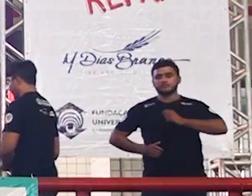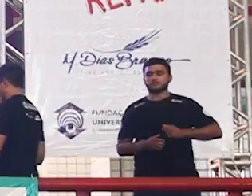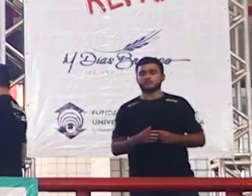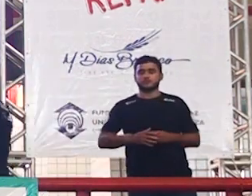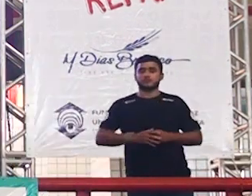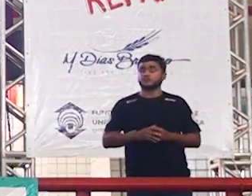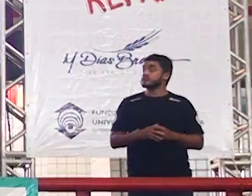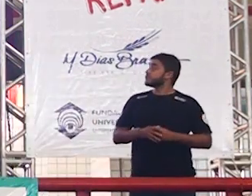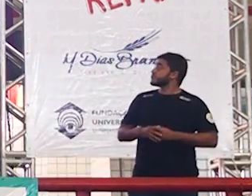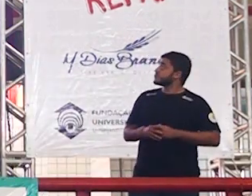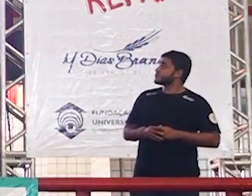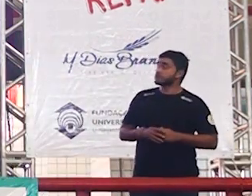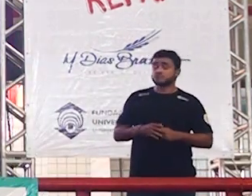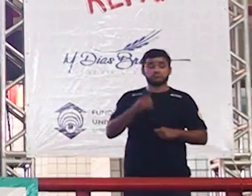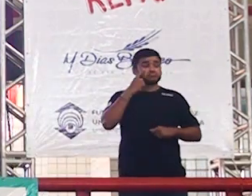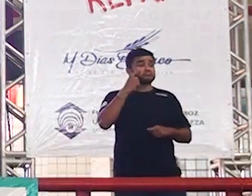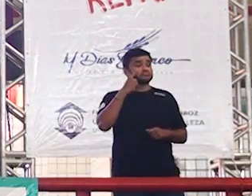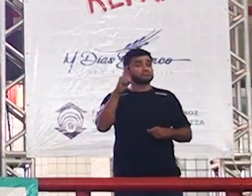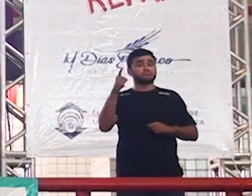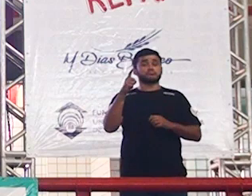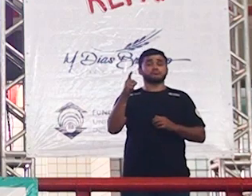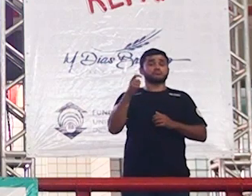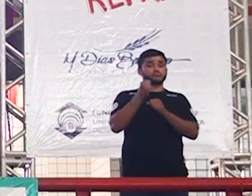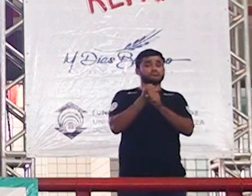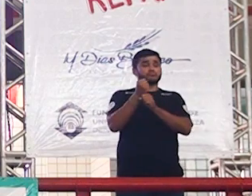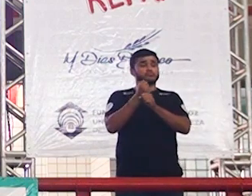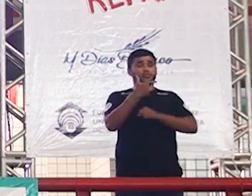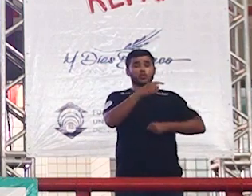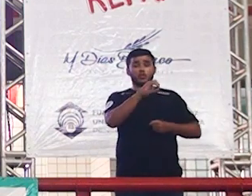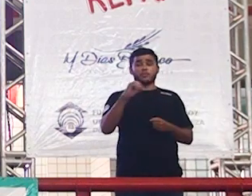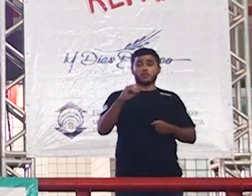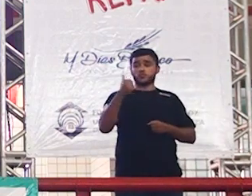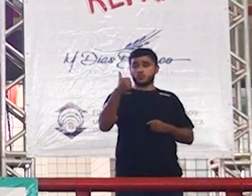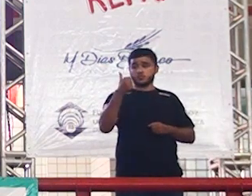Aliás, duas, né? Essas são as curiosidades de uma prova de 2001.